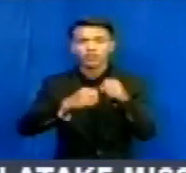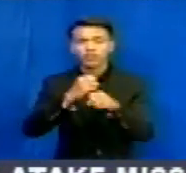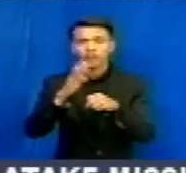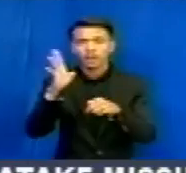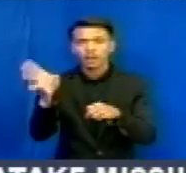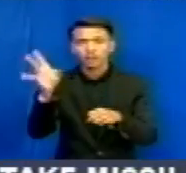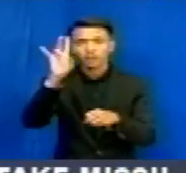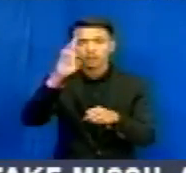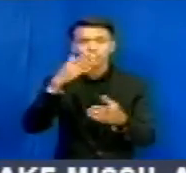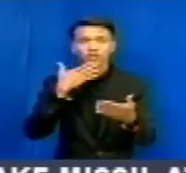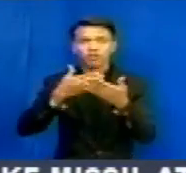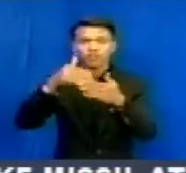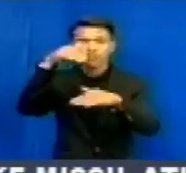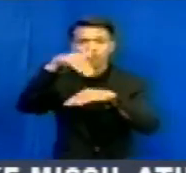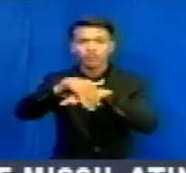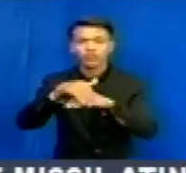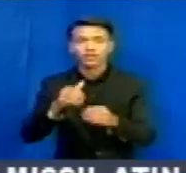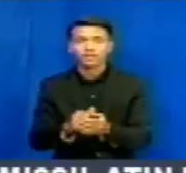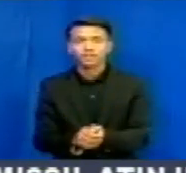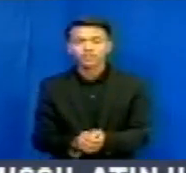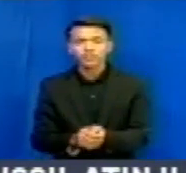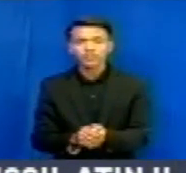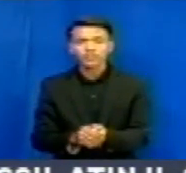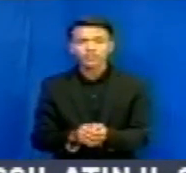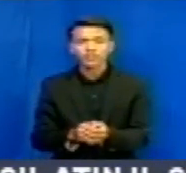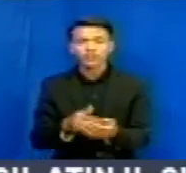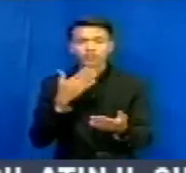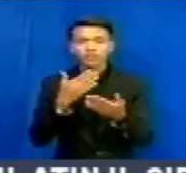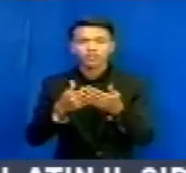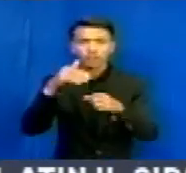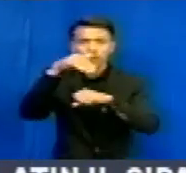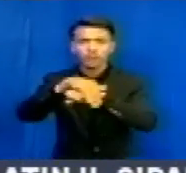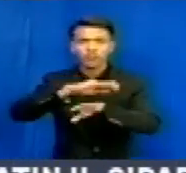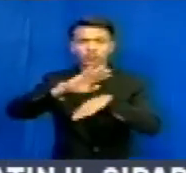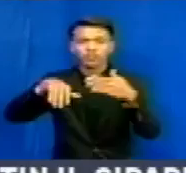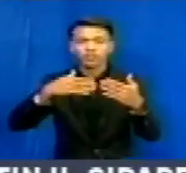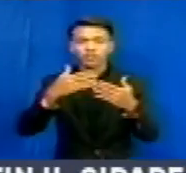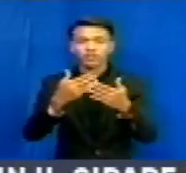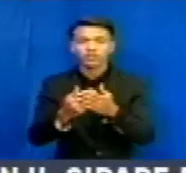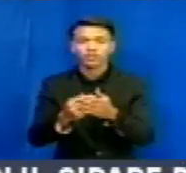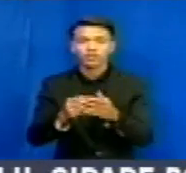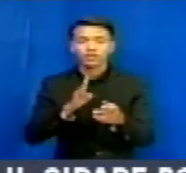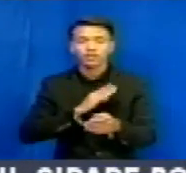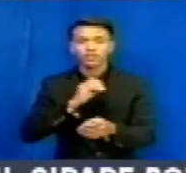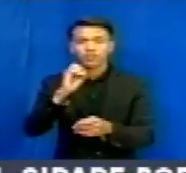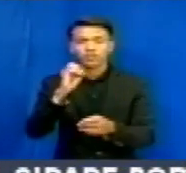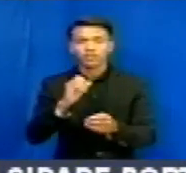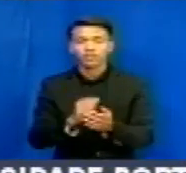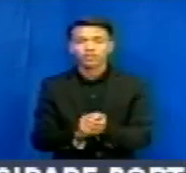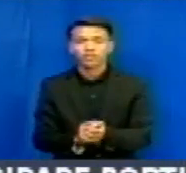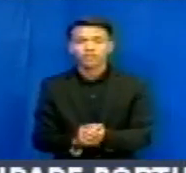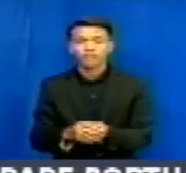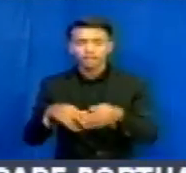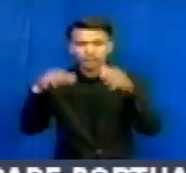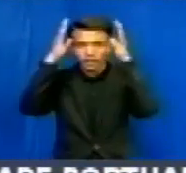hitu kalandiak. Kalandiak buat vote, kalandiak mas ba telespectadores ia fatin tutu husi balibo atau kumrumen sebagai menut. Sing